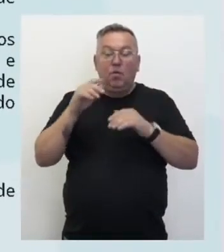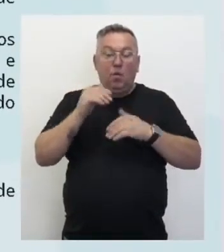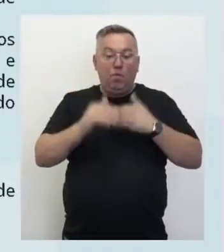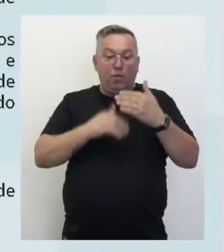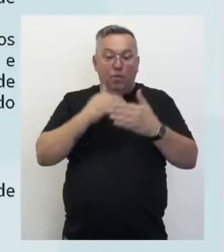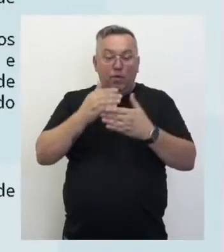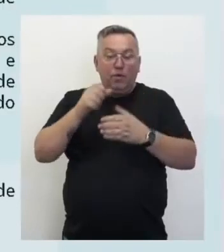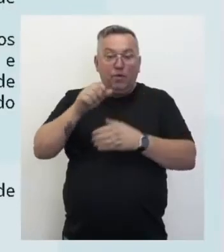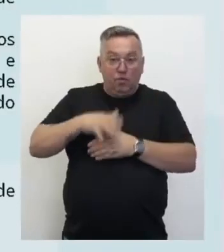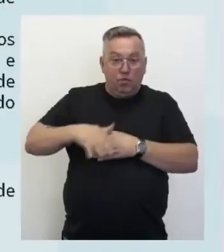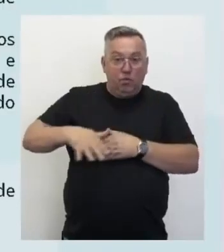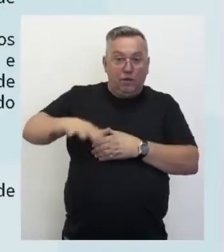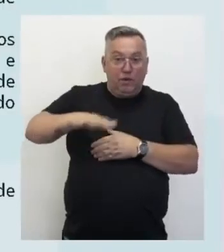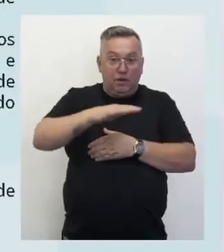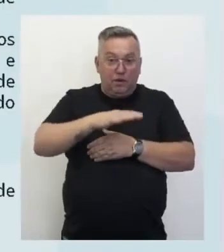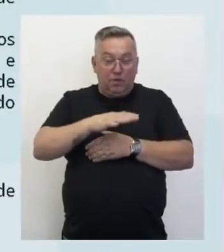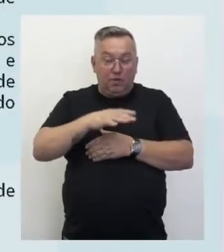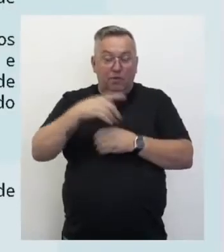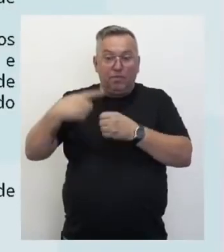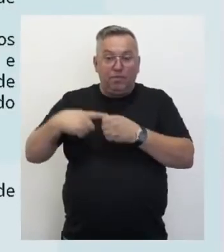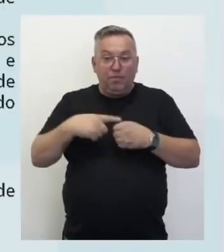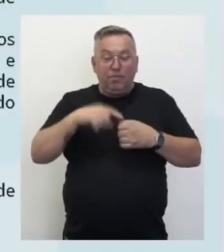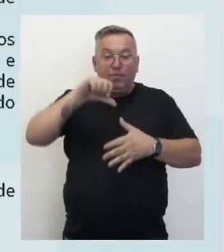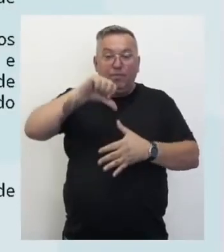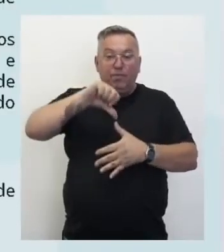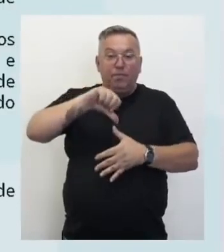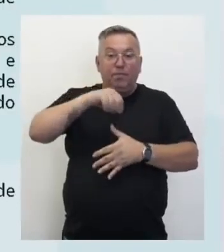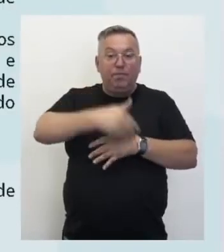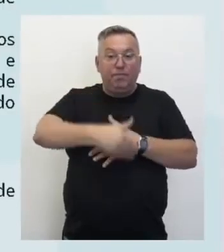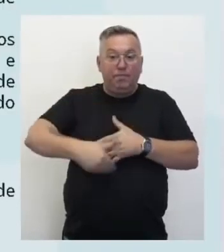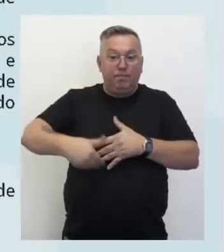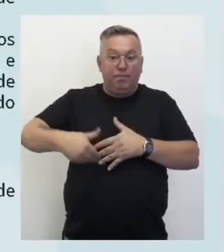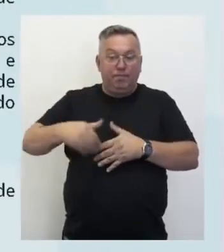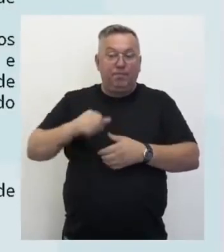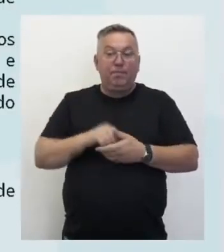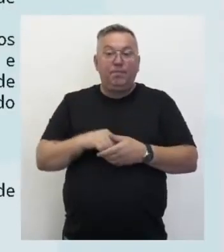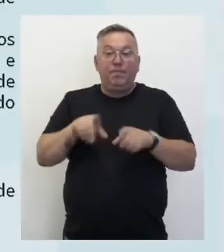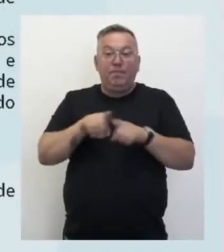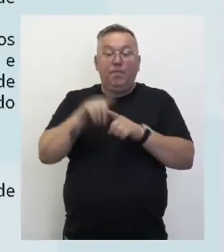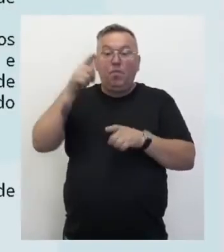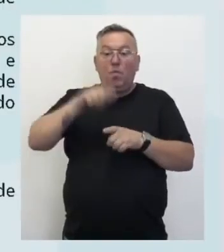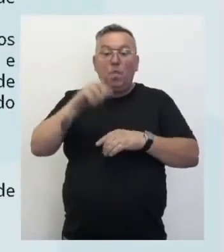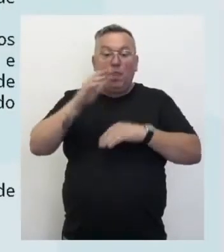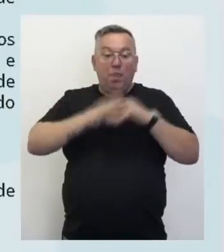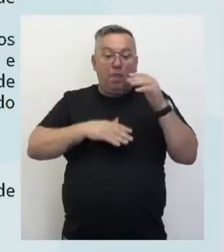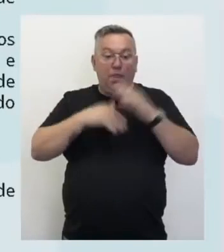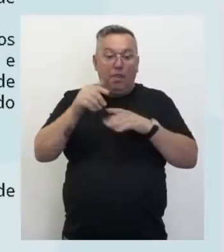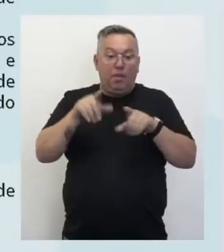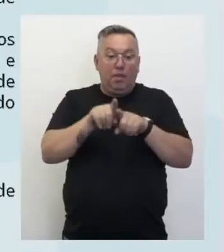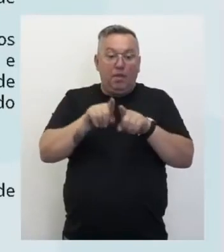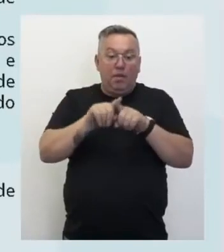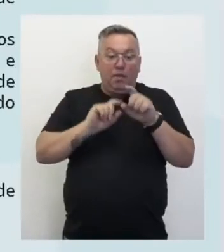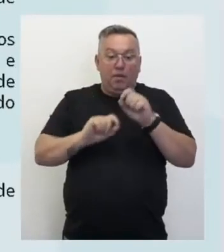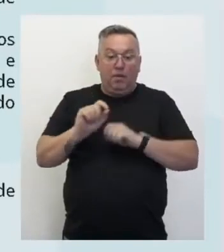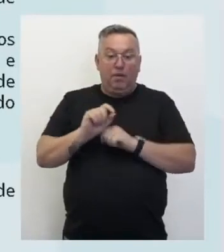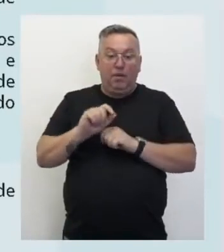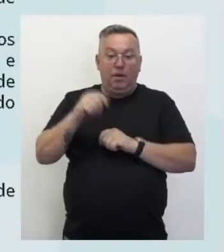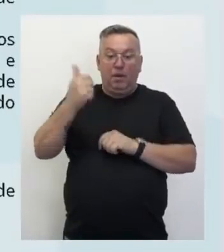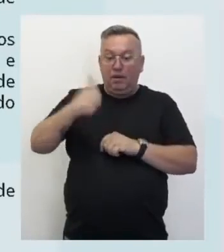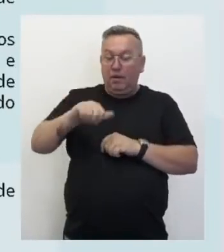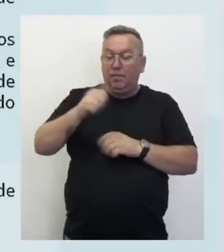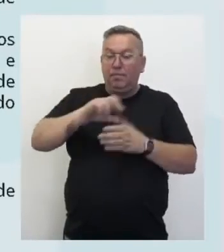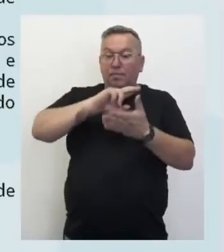de urbanização das cidades latino-americanas. E a outra habilidade, né, a próxima habilidade, analisar